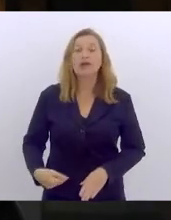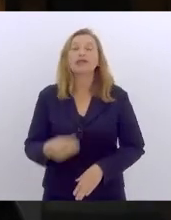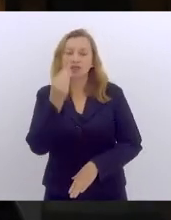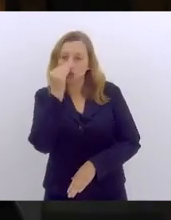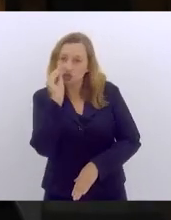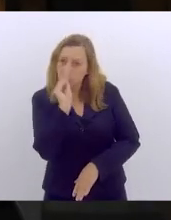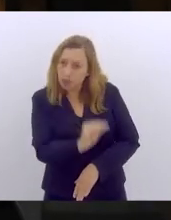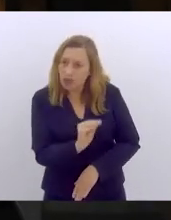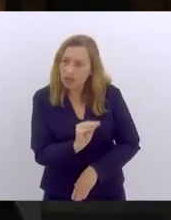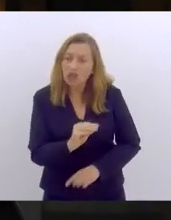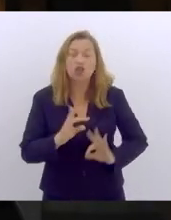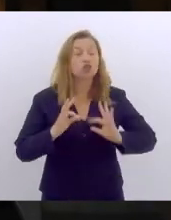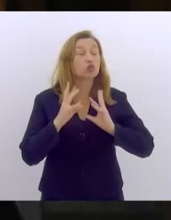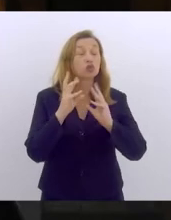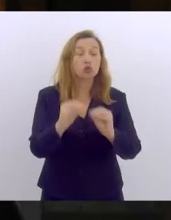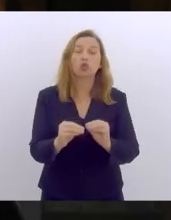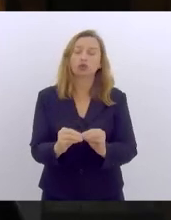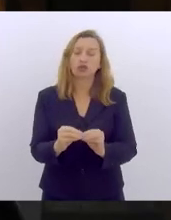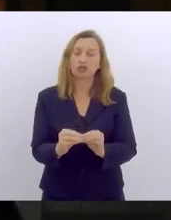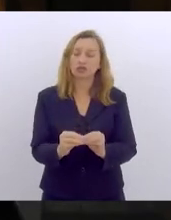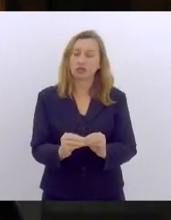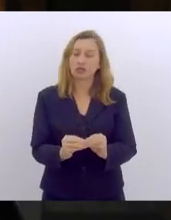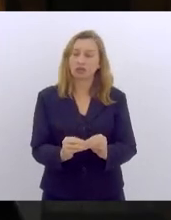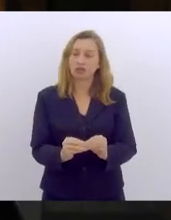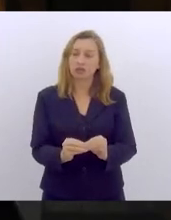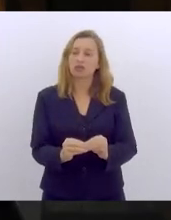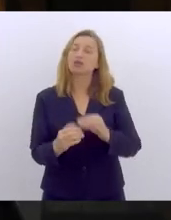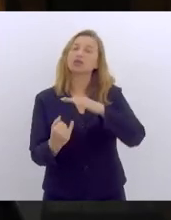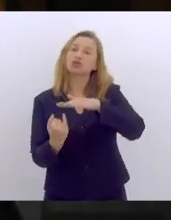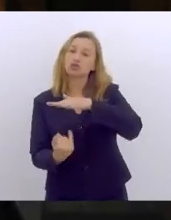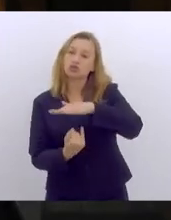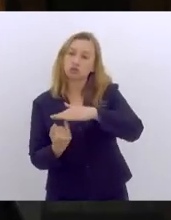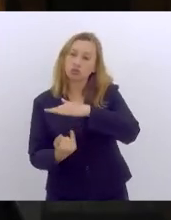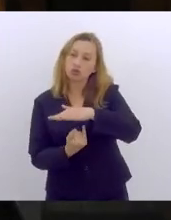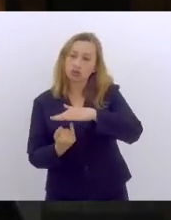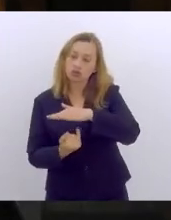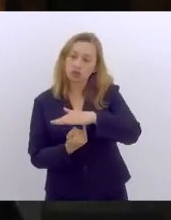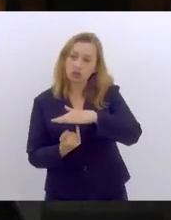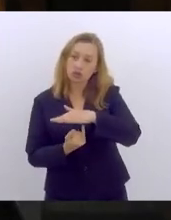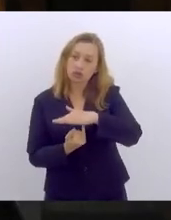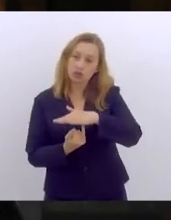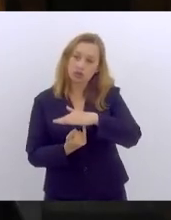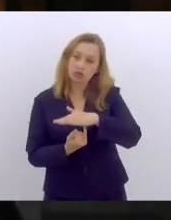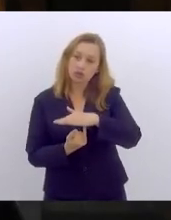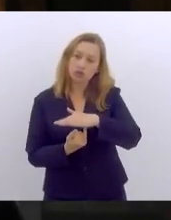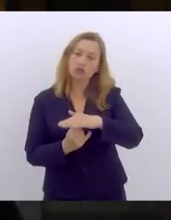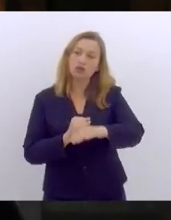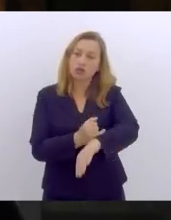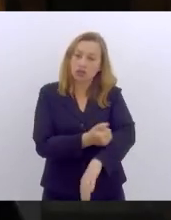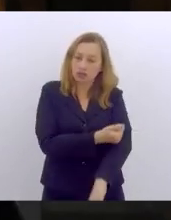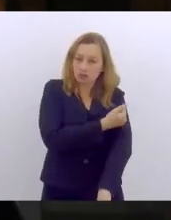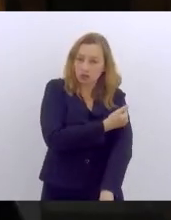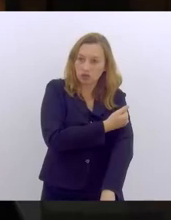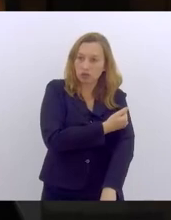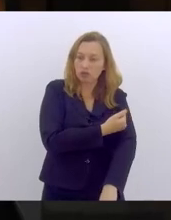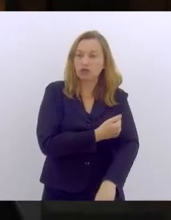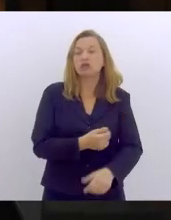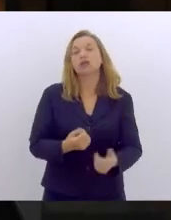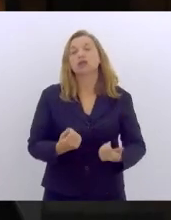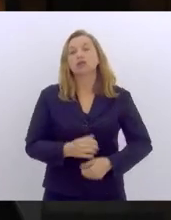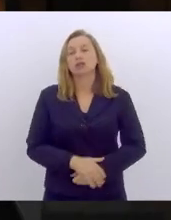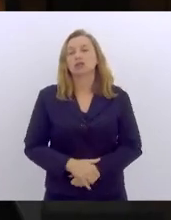nega toda a parte institucional e infraconstitucional que